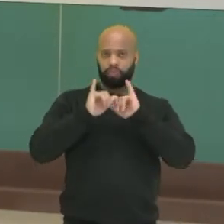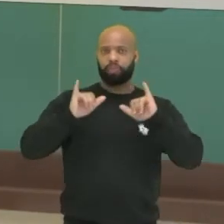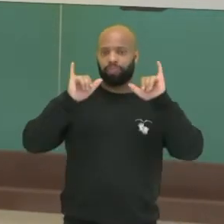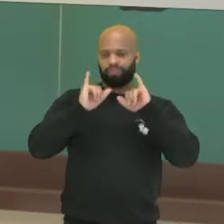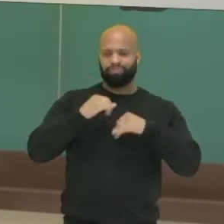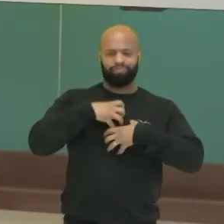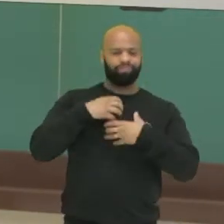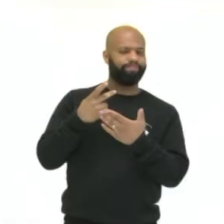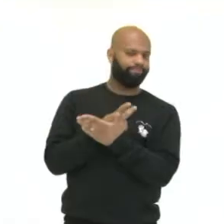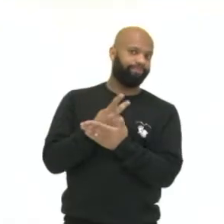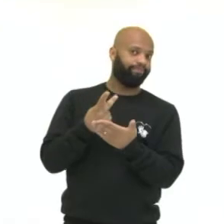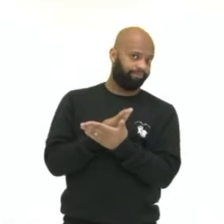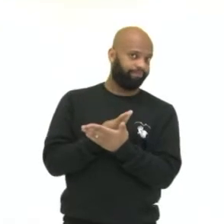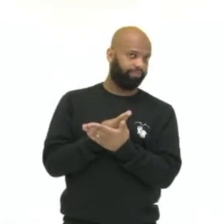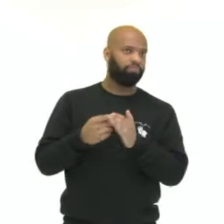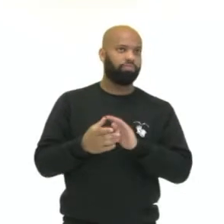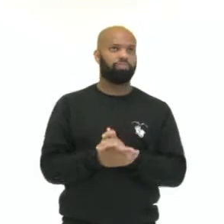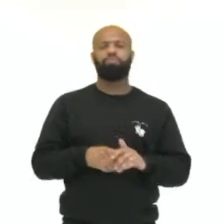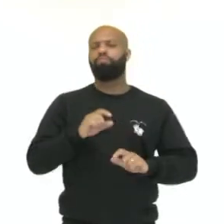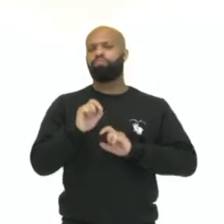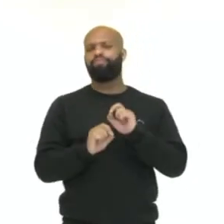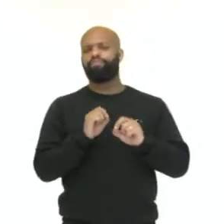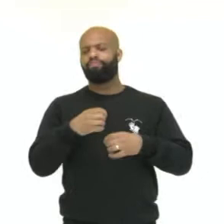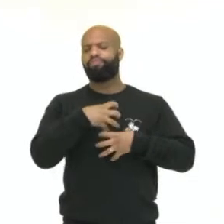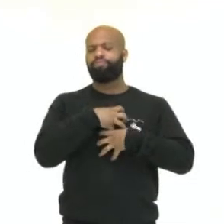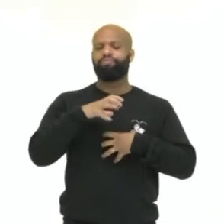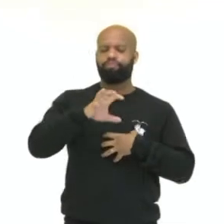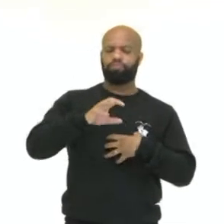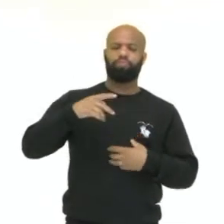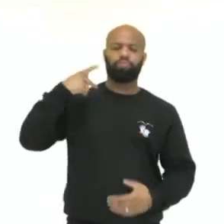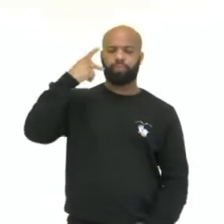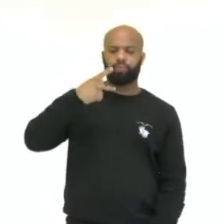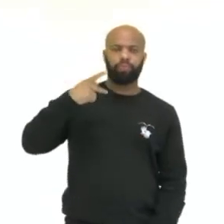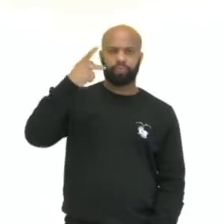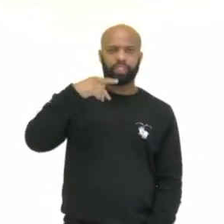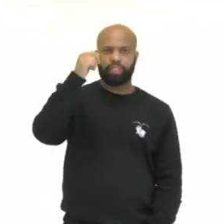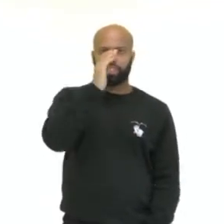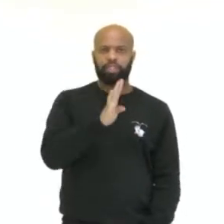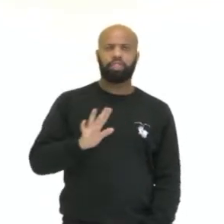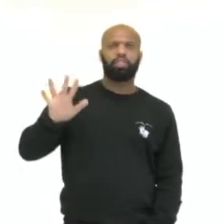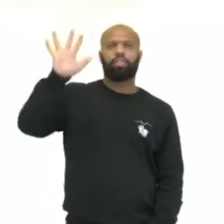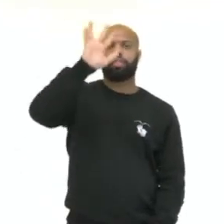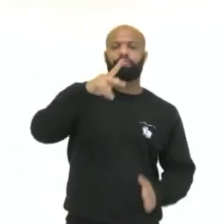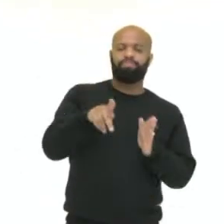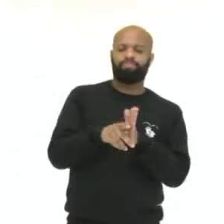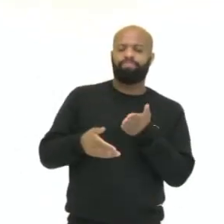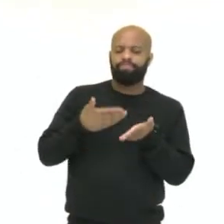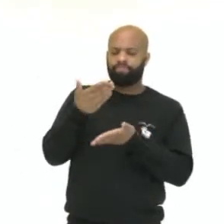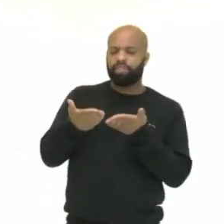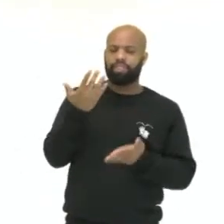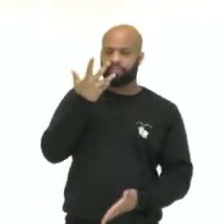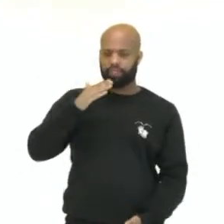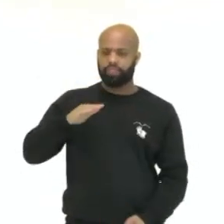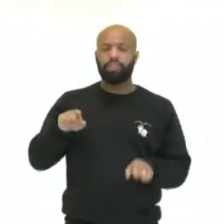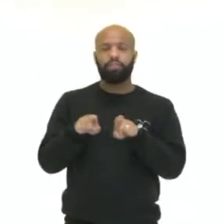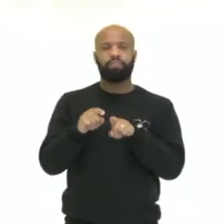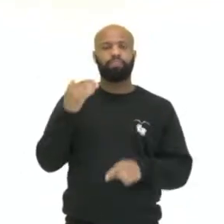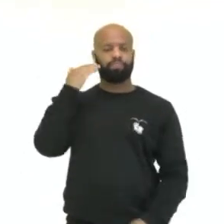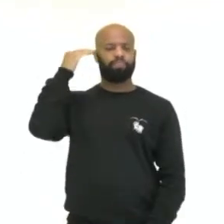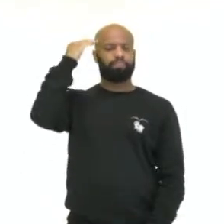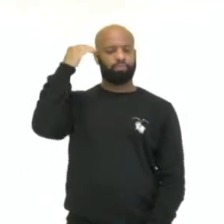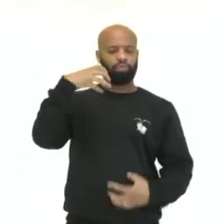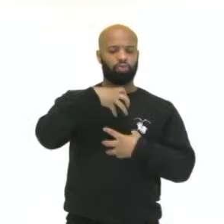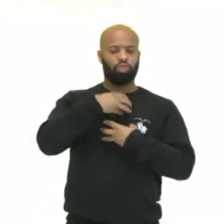abusiva. Considera-se abusiva, em razão da Política Nacional de Atendimento da Criança e Adolescente, a prática do